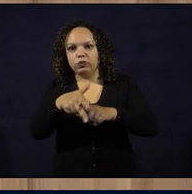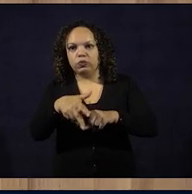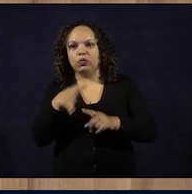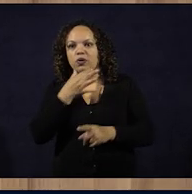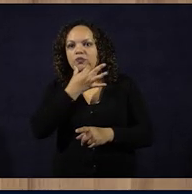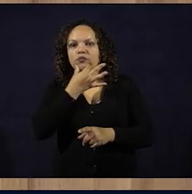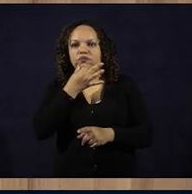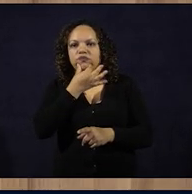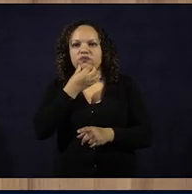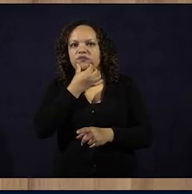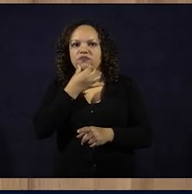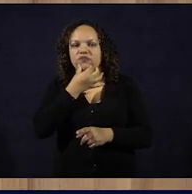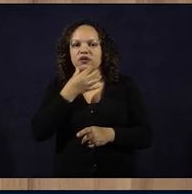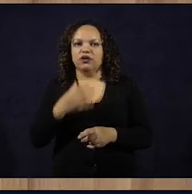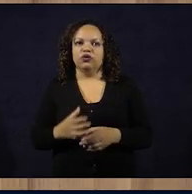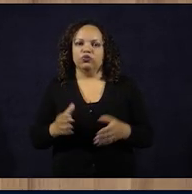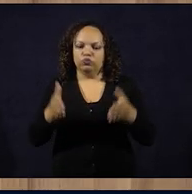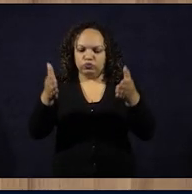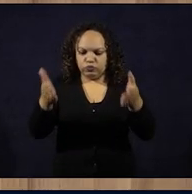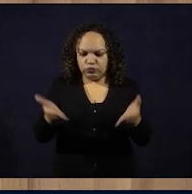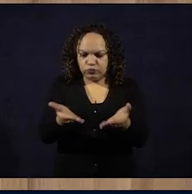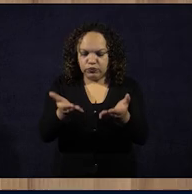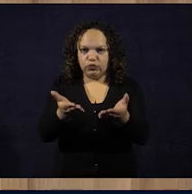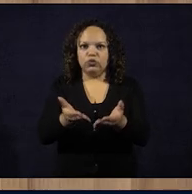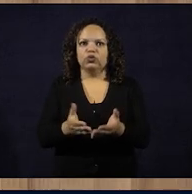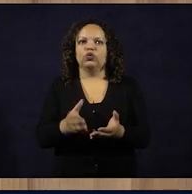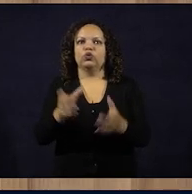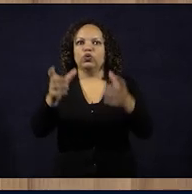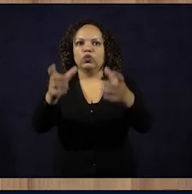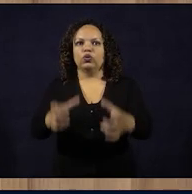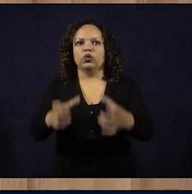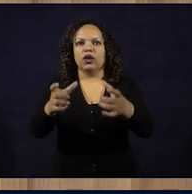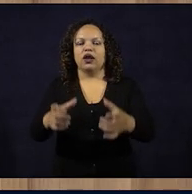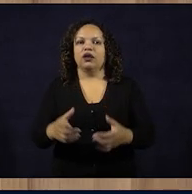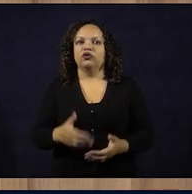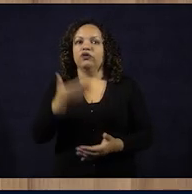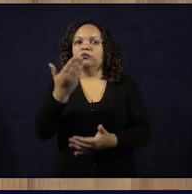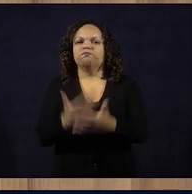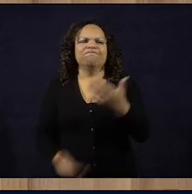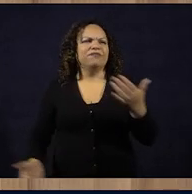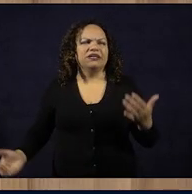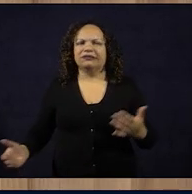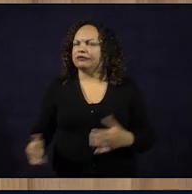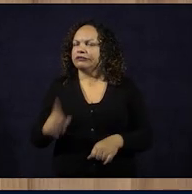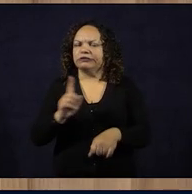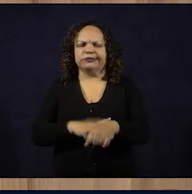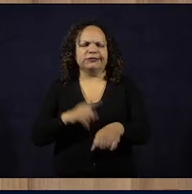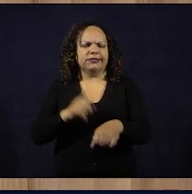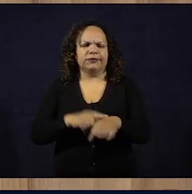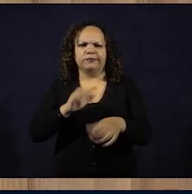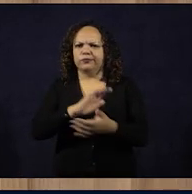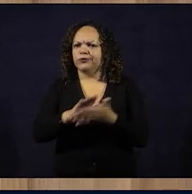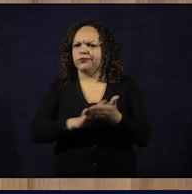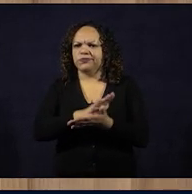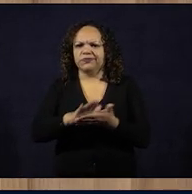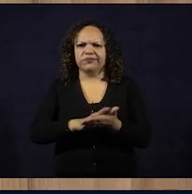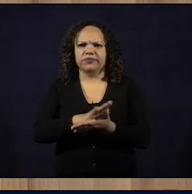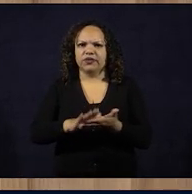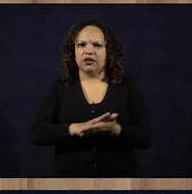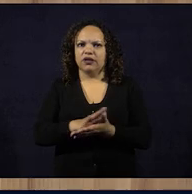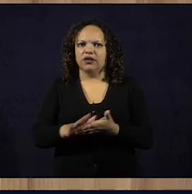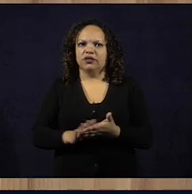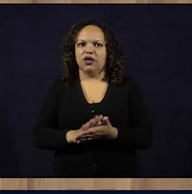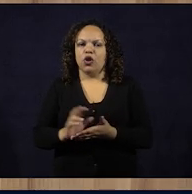mesmo no lugar que ele está então a gente não vai ter mais desperdício de tempo de nada então tudo o